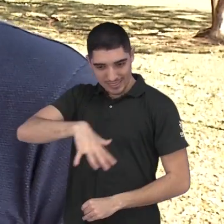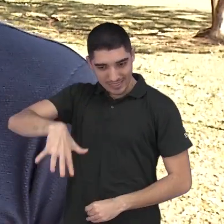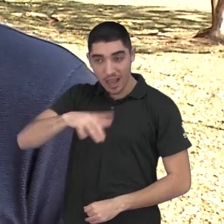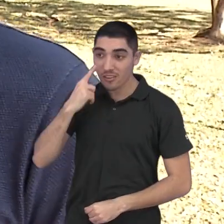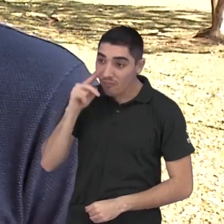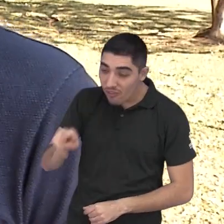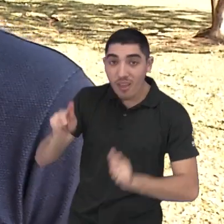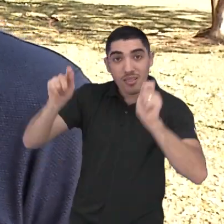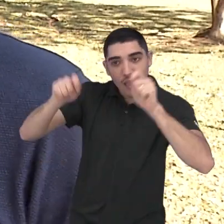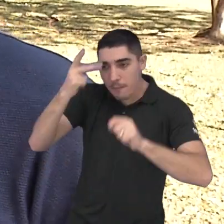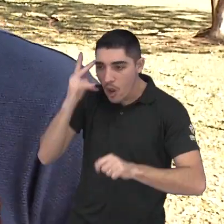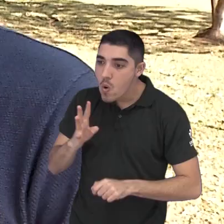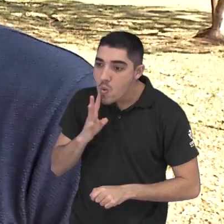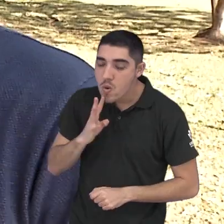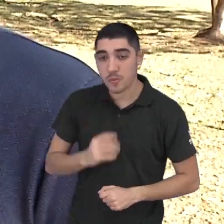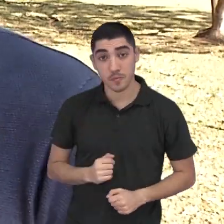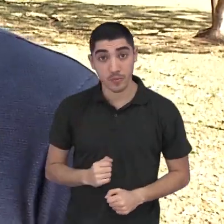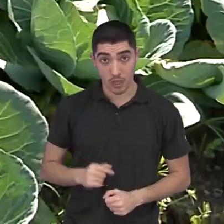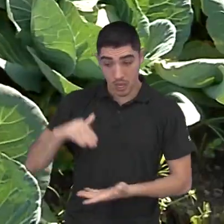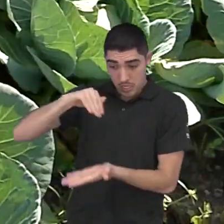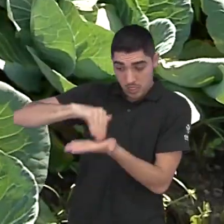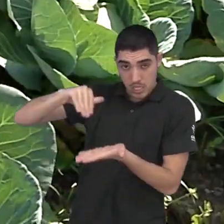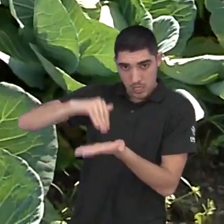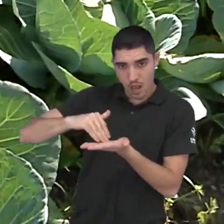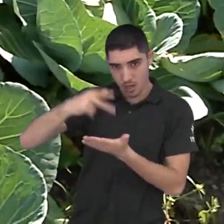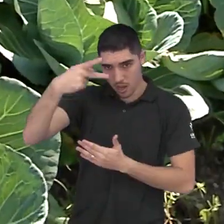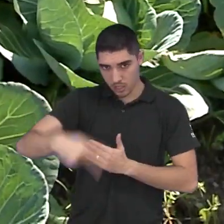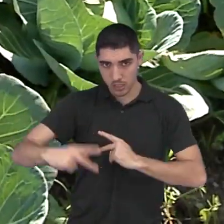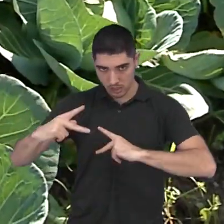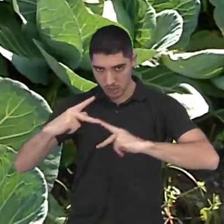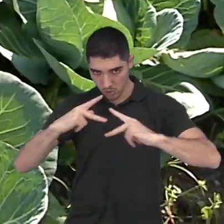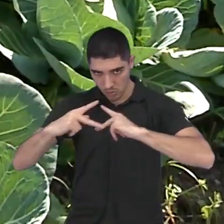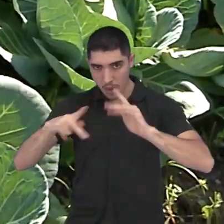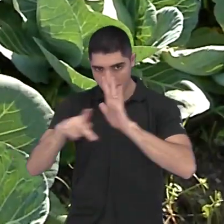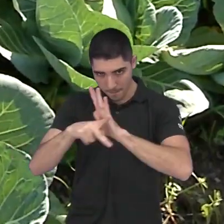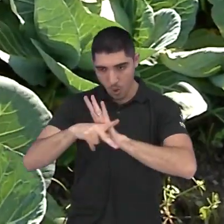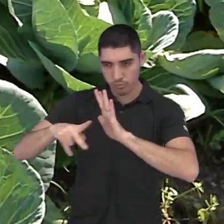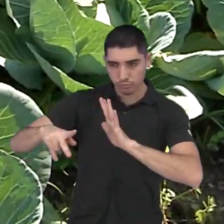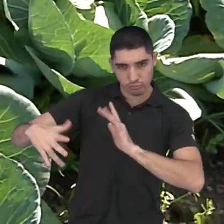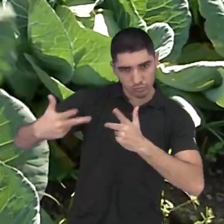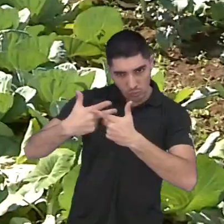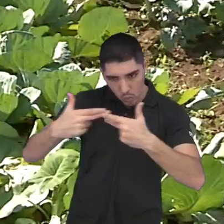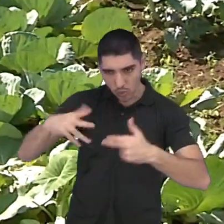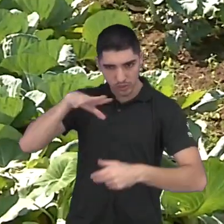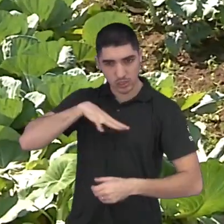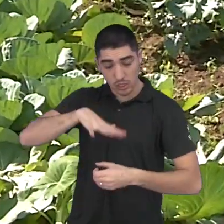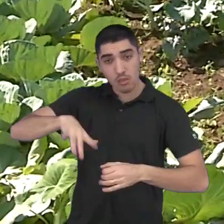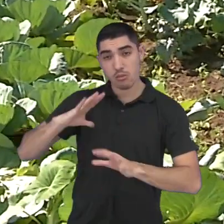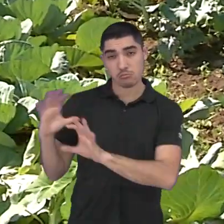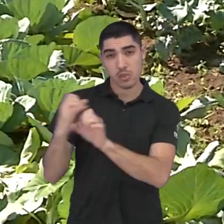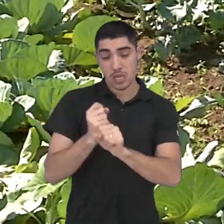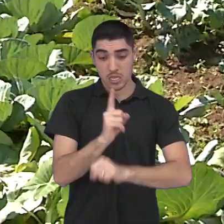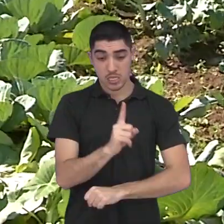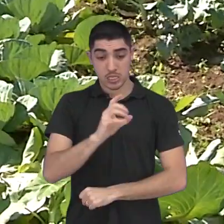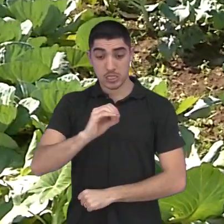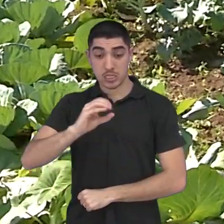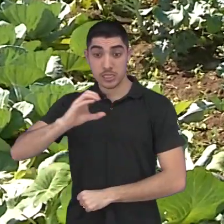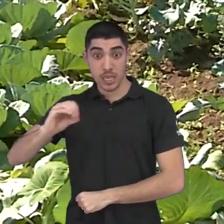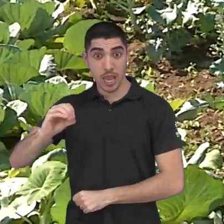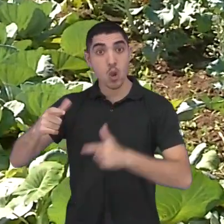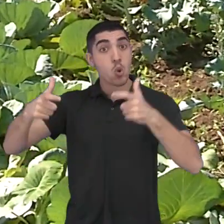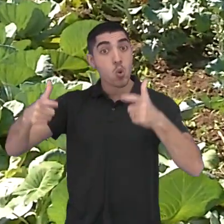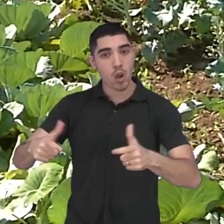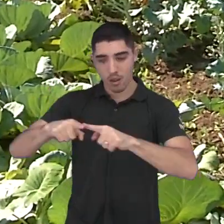mundo das pessoas da onde vê os alimentos de acordo com a Secretaria de Urbanismo de São José o município tem 100